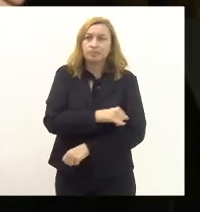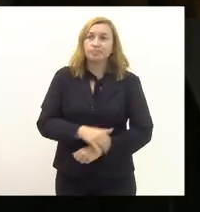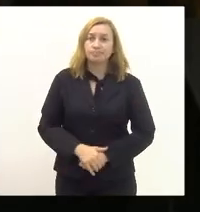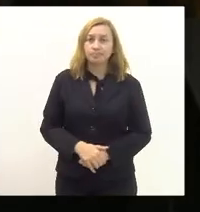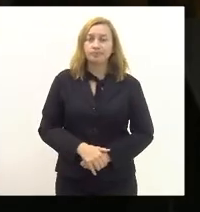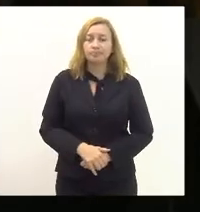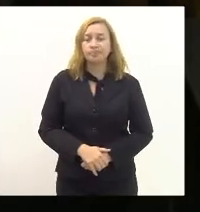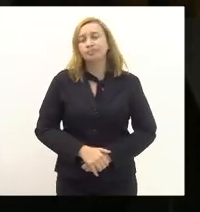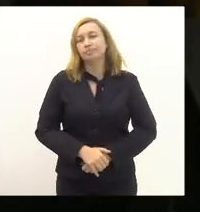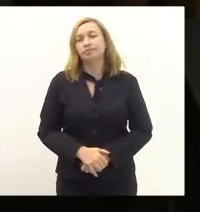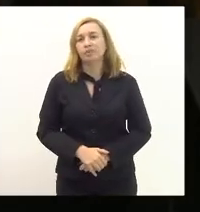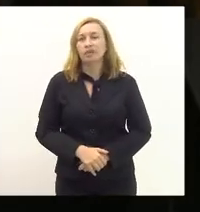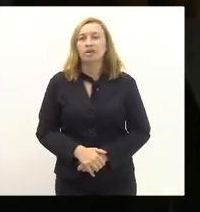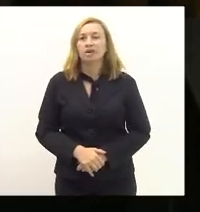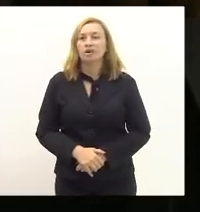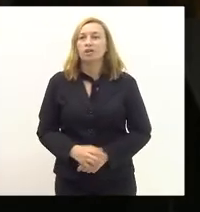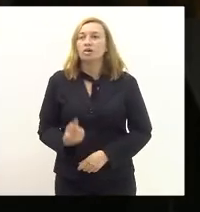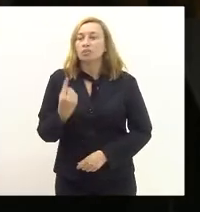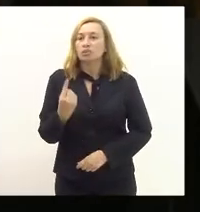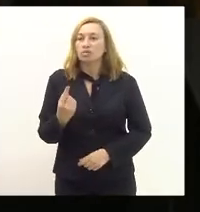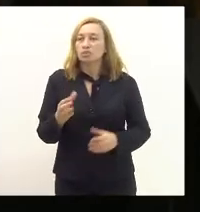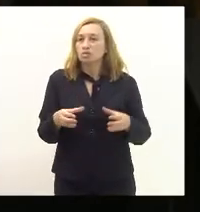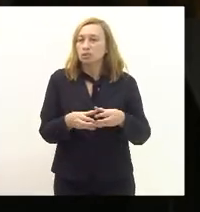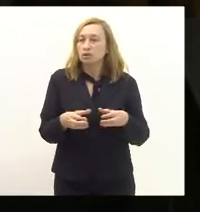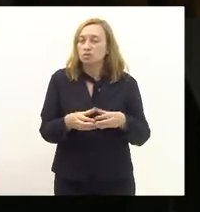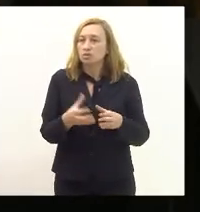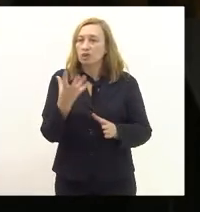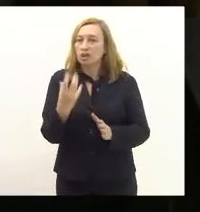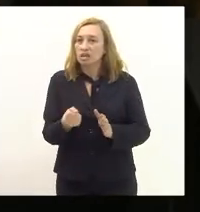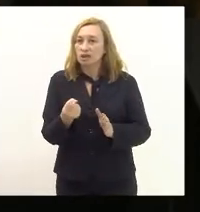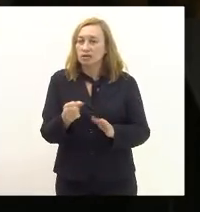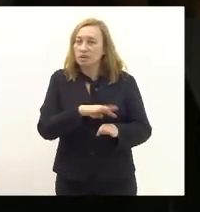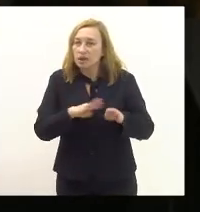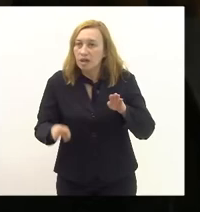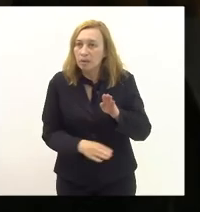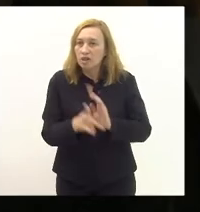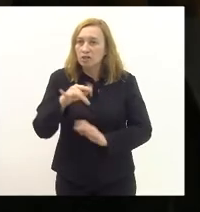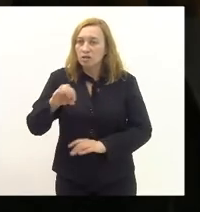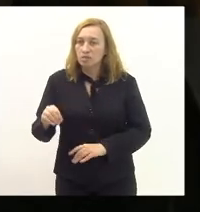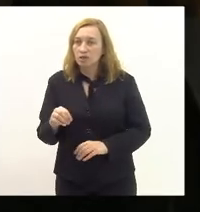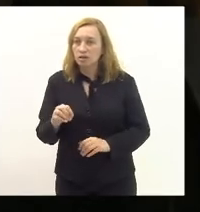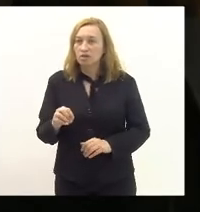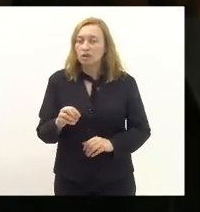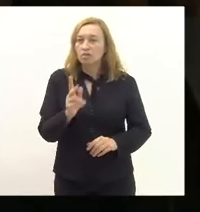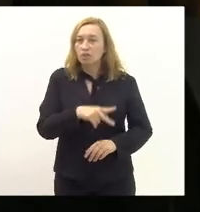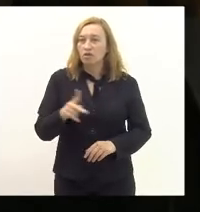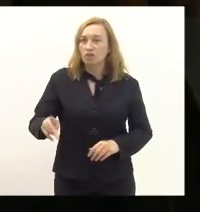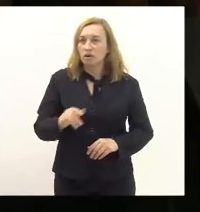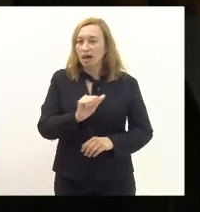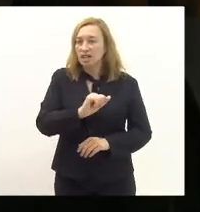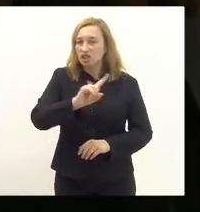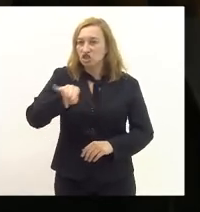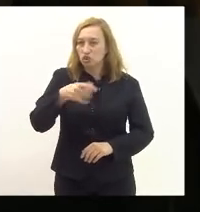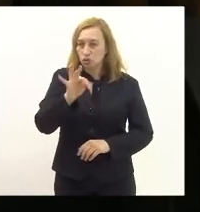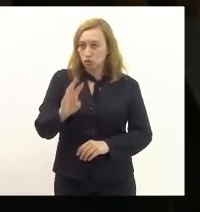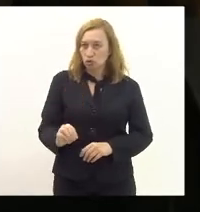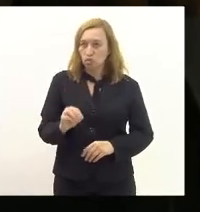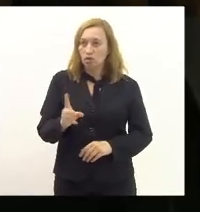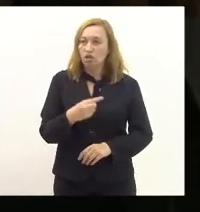como secretário, a única categoria que recebia abaixo do piso, os professores adjuntos de educação infantil, assim que